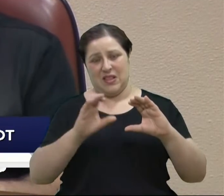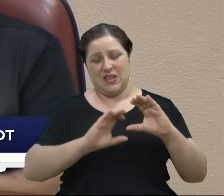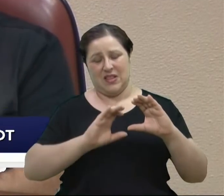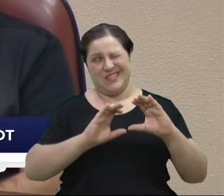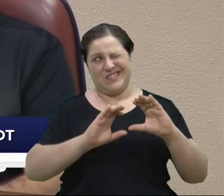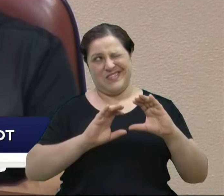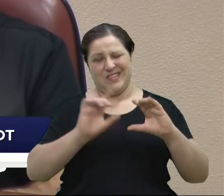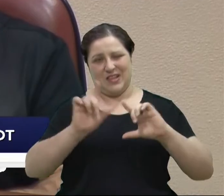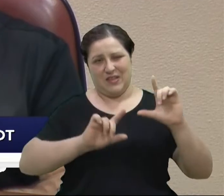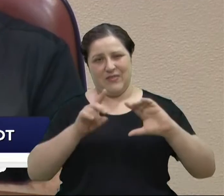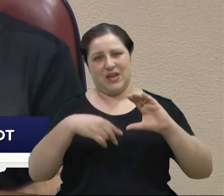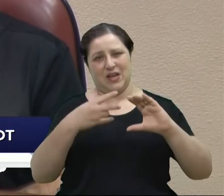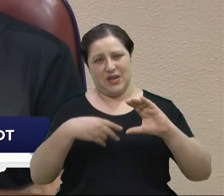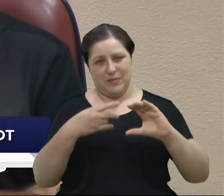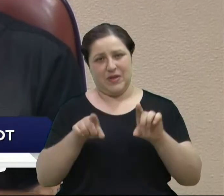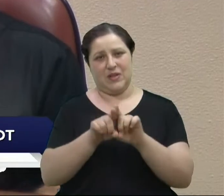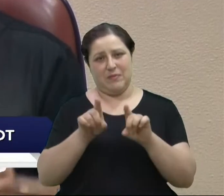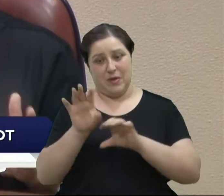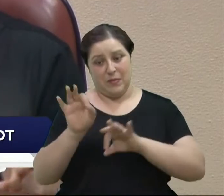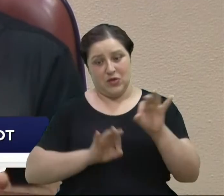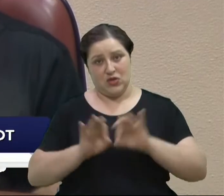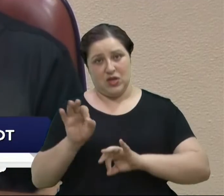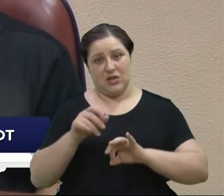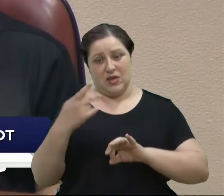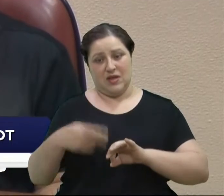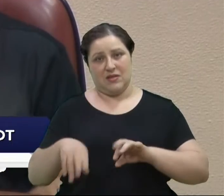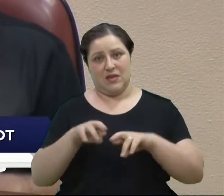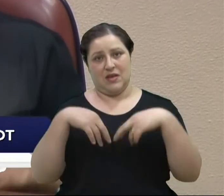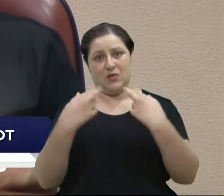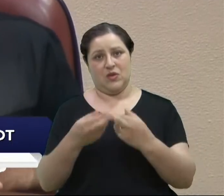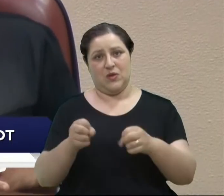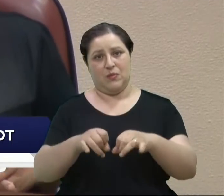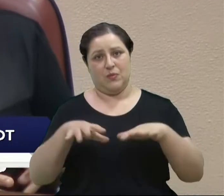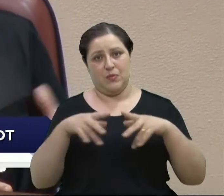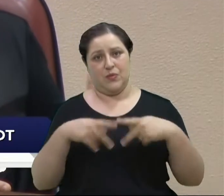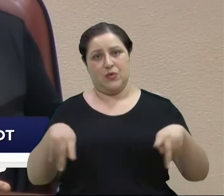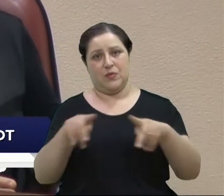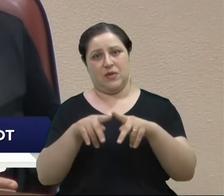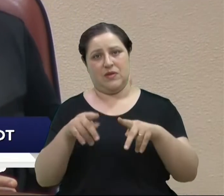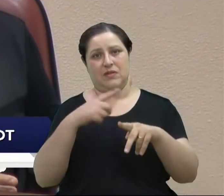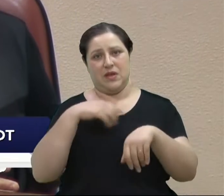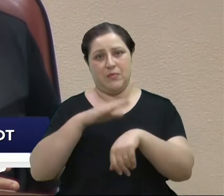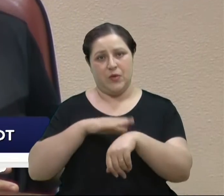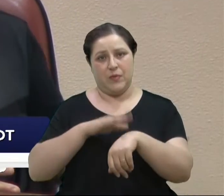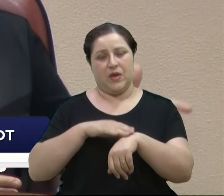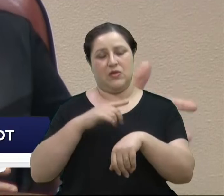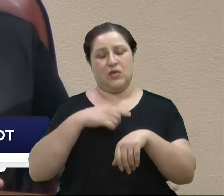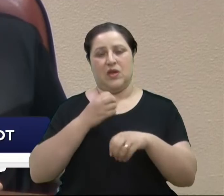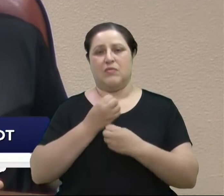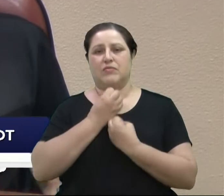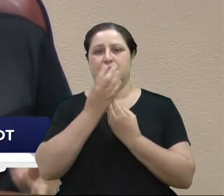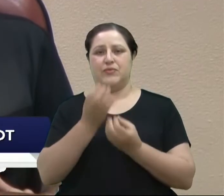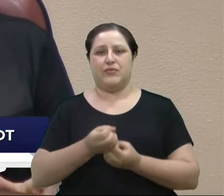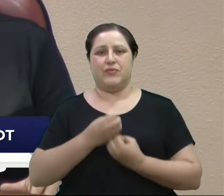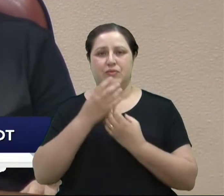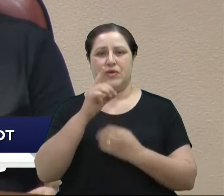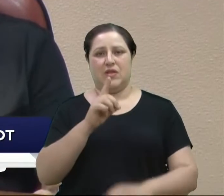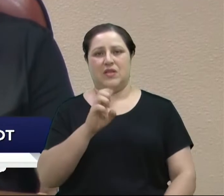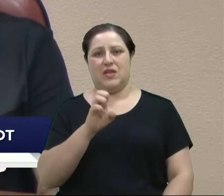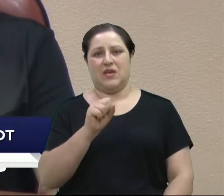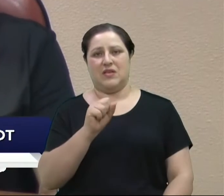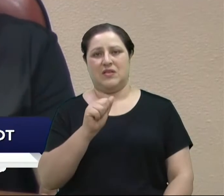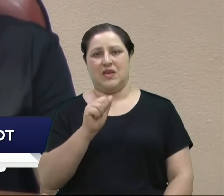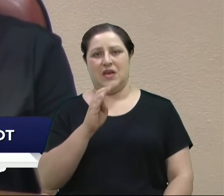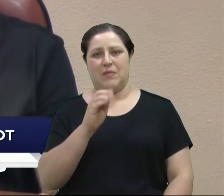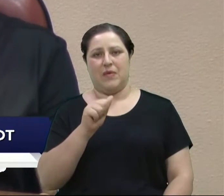nesse projeto aqui de hoje, a gente está fazendo essa audiência, essa reunião pública, que passou por um momento de desabafo inicial, né,